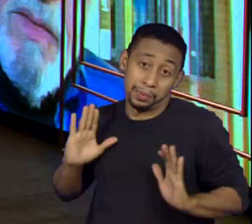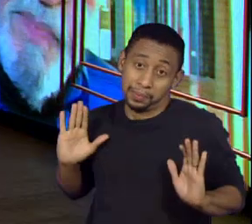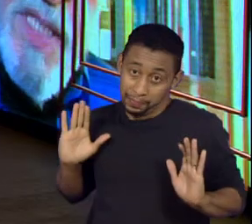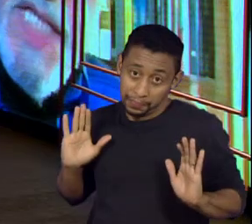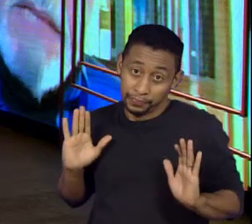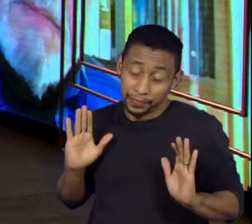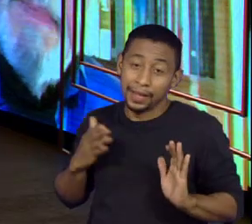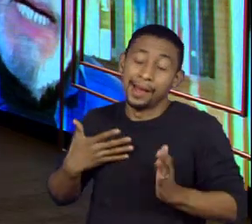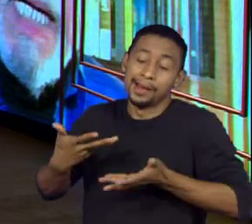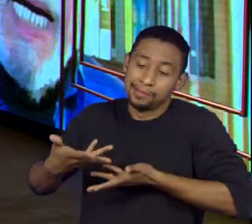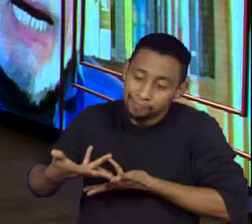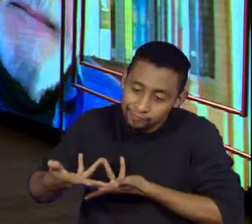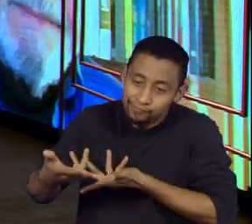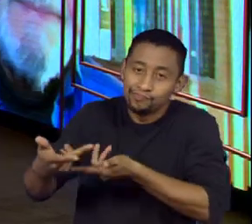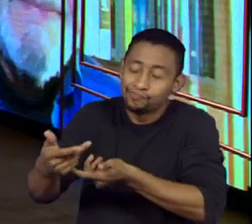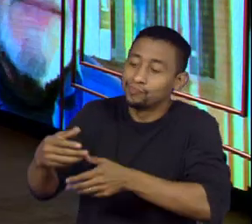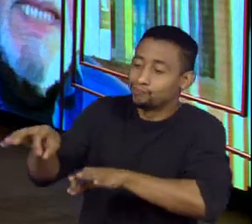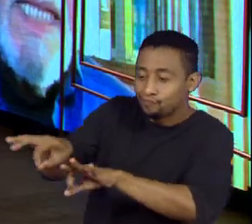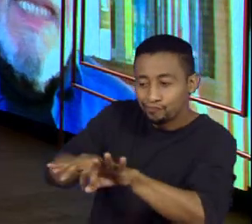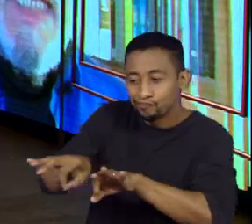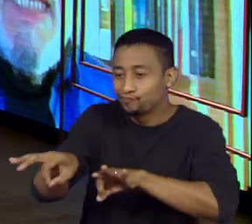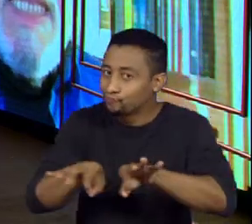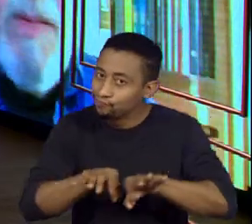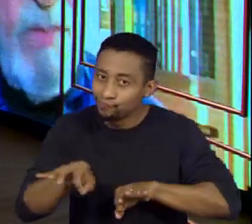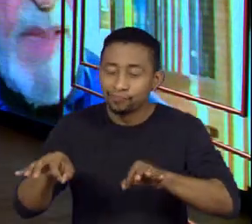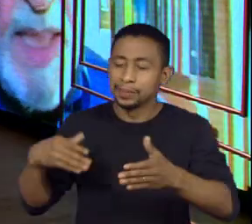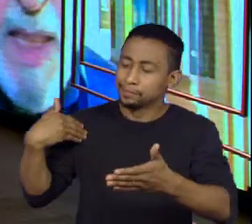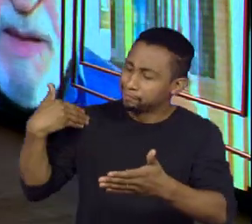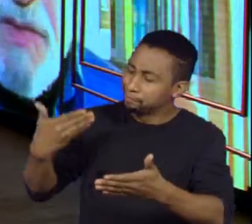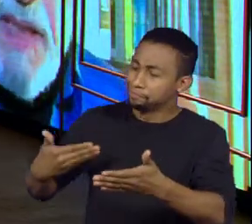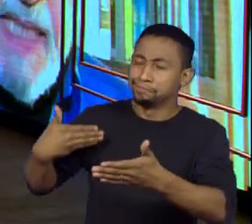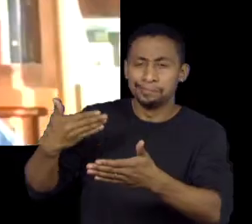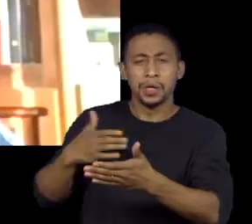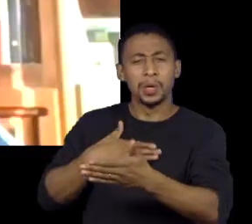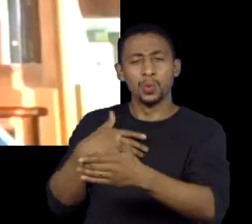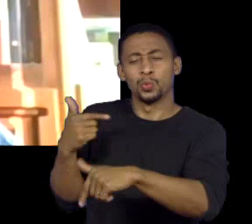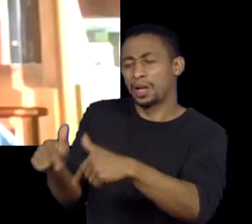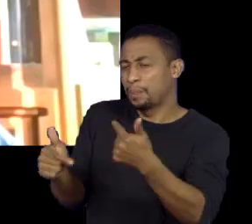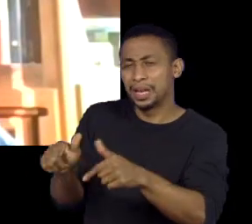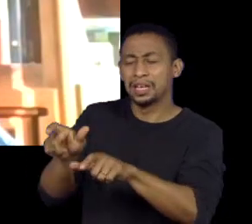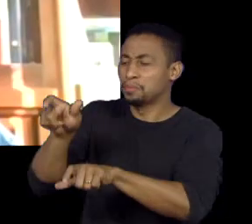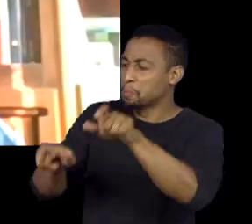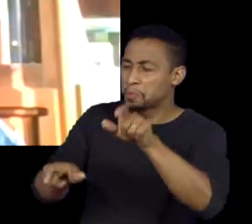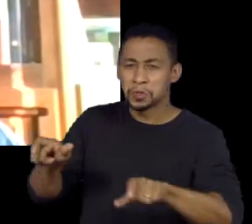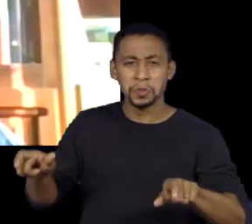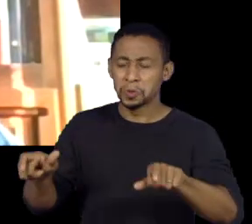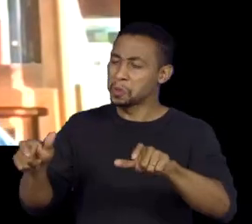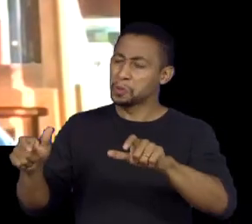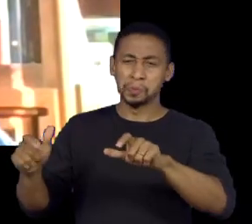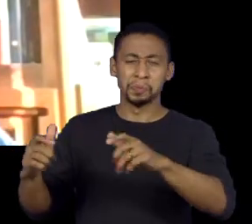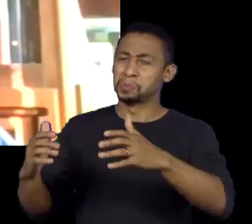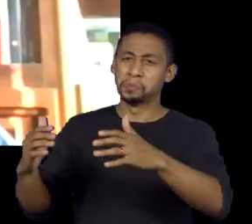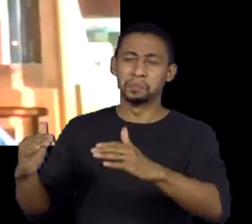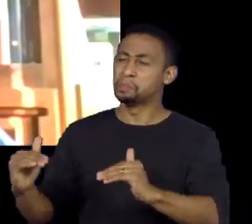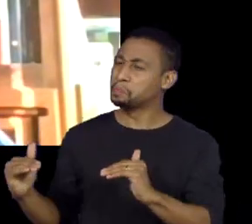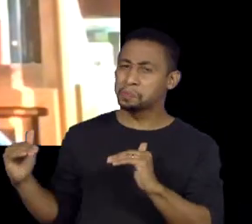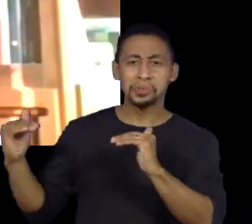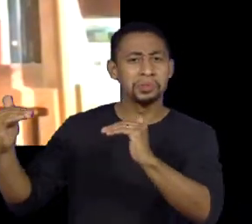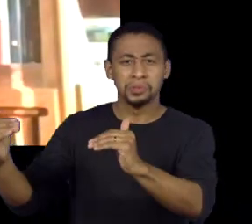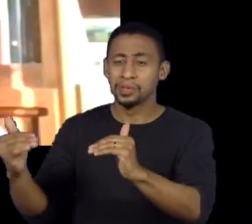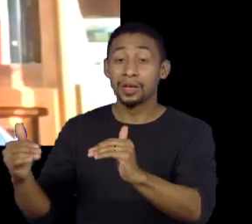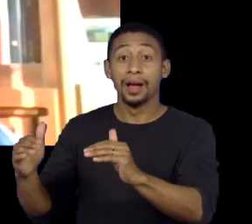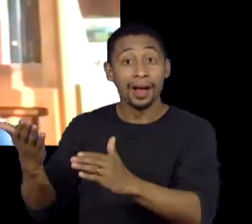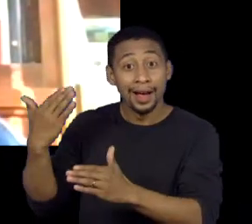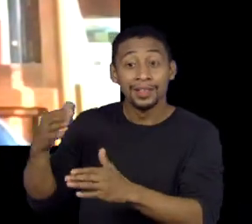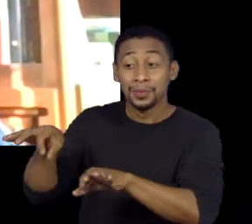E o projeto de Placar, com grandes jornalistas, era um projeto da Editora Abril naquele momento,